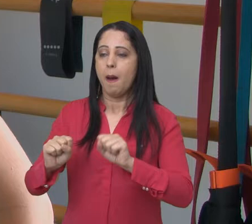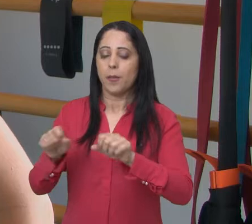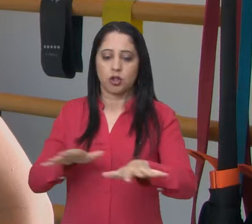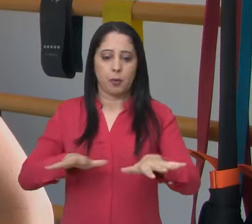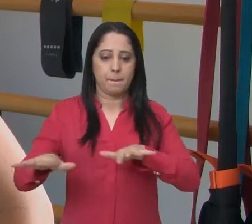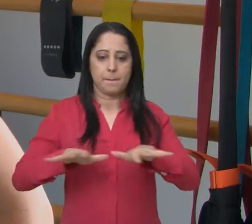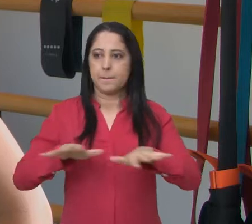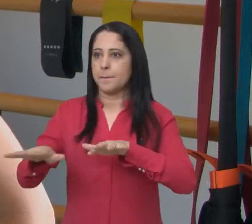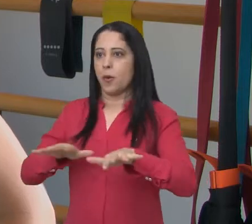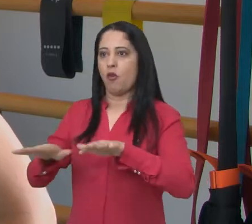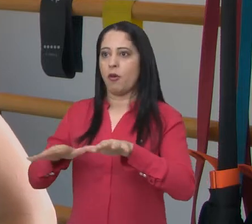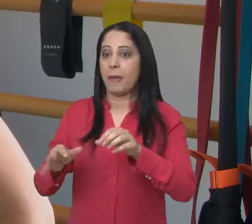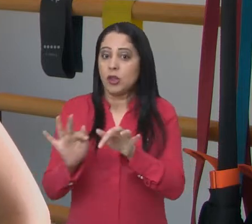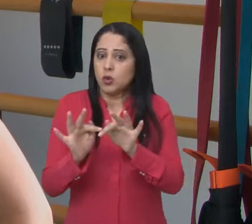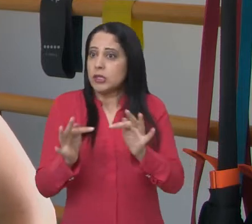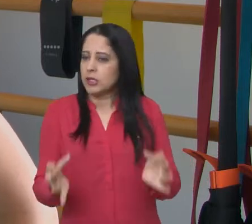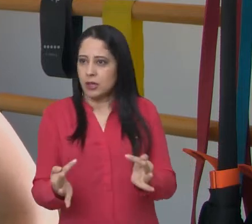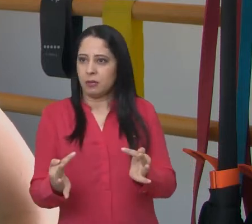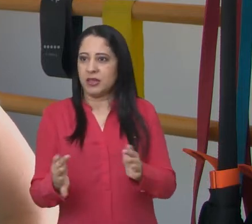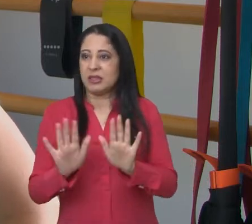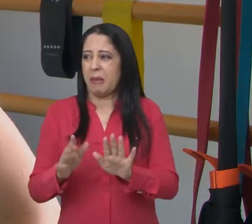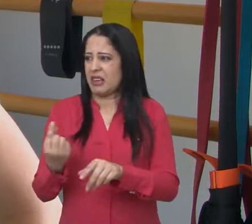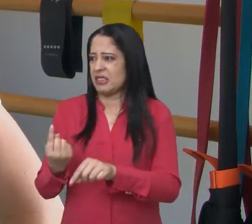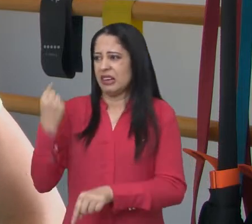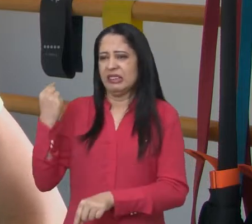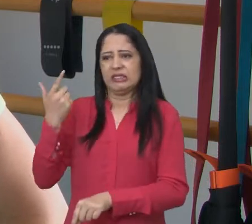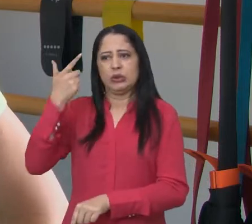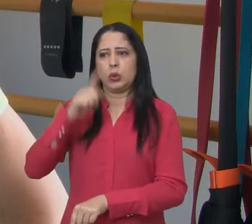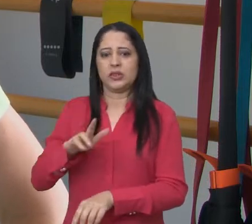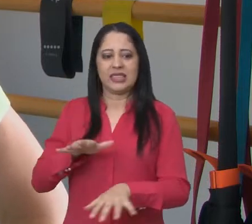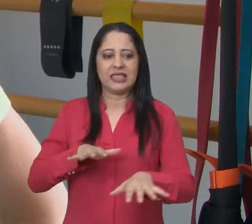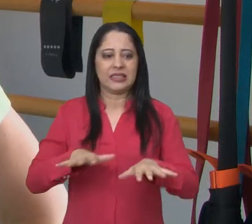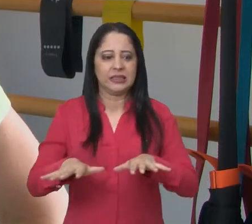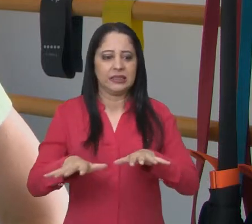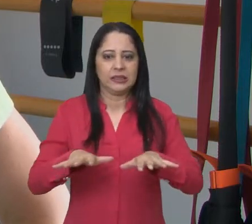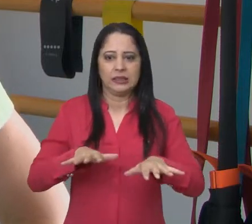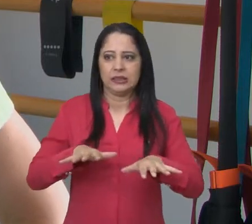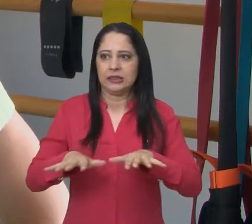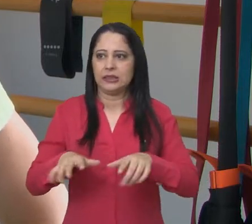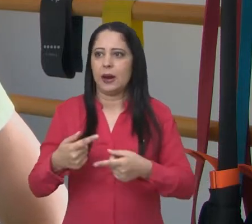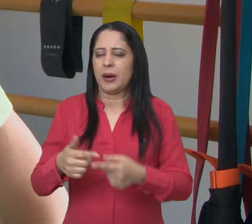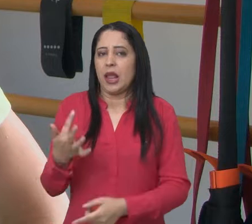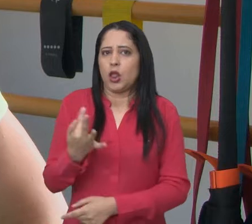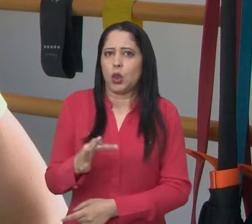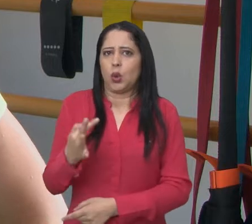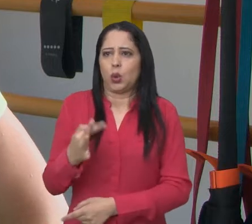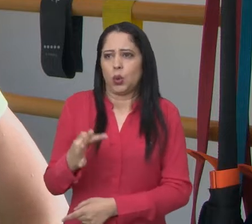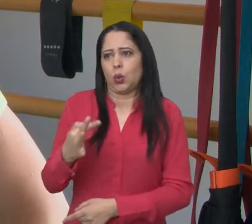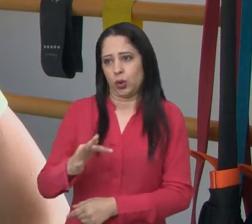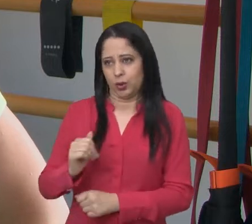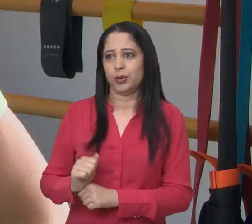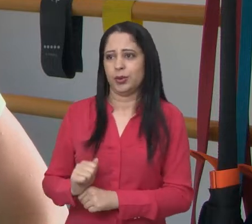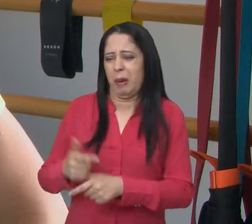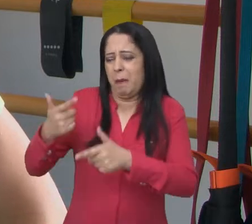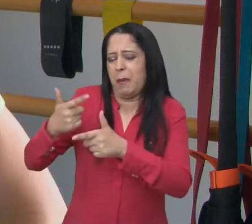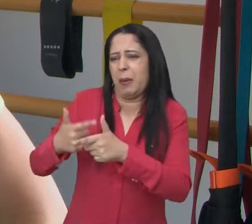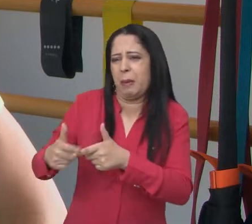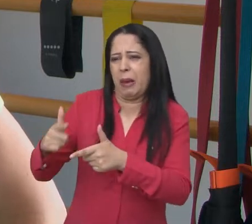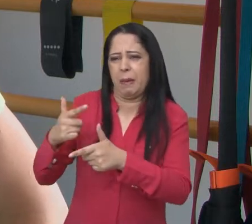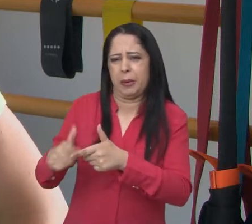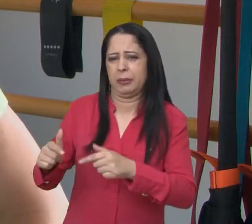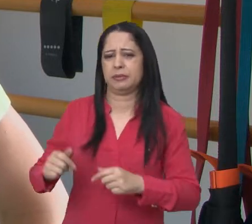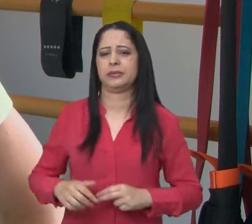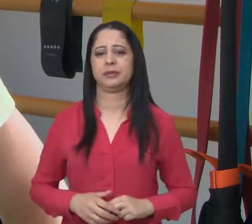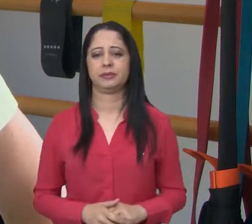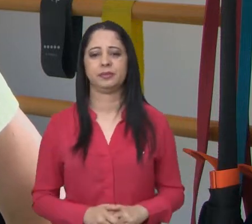fazer certos movimentos que são básicos e que antes não eram possíveis pela situação, pelo condicionamento mesmo do